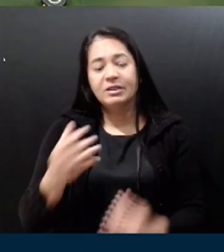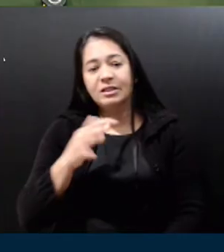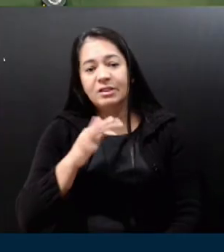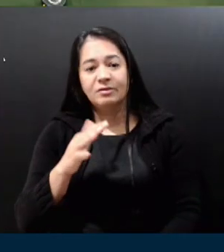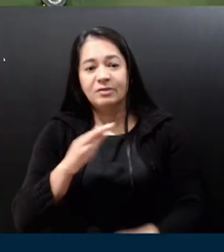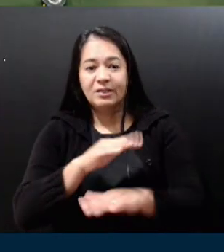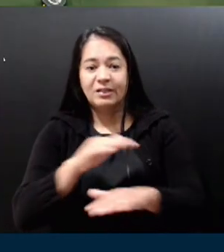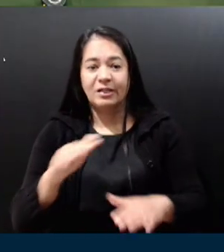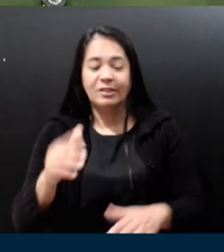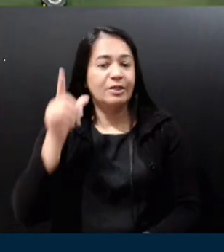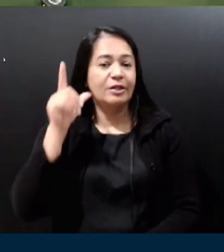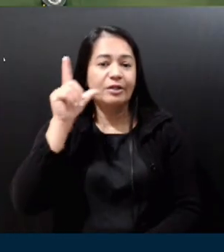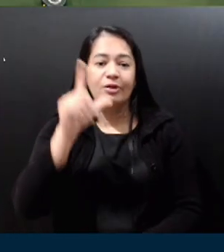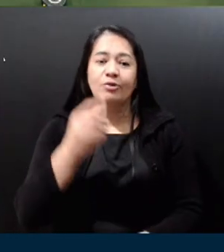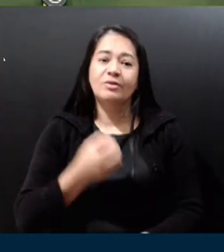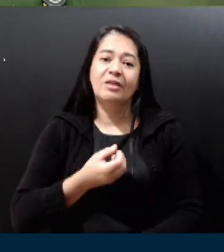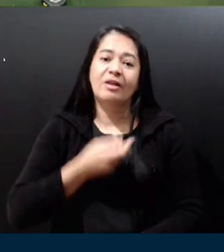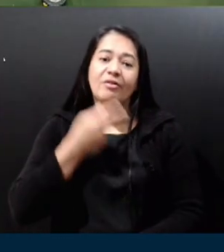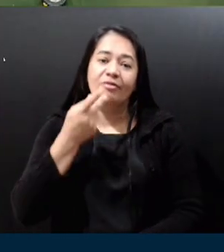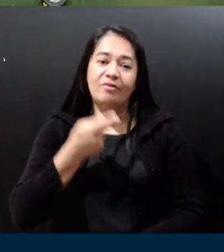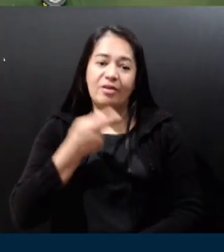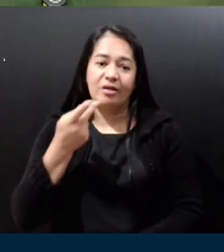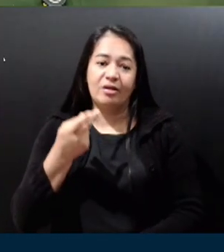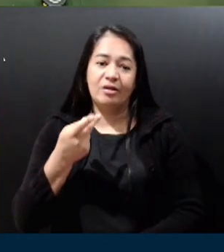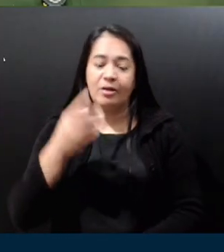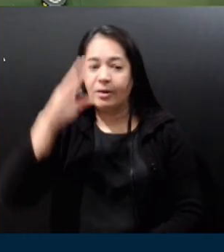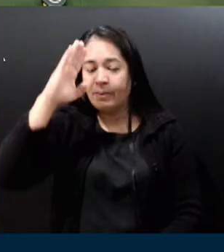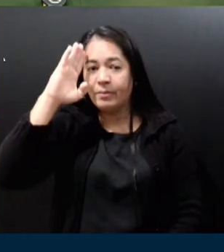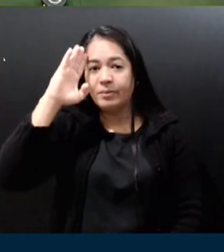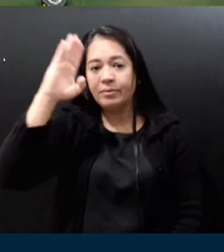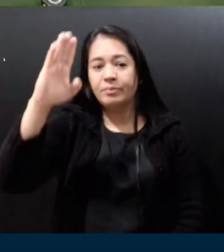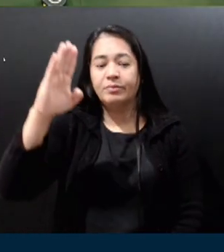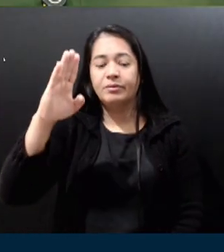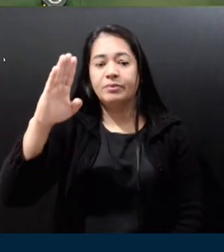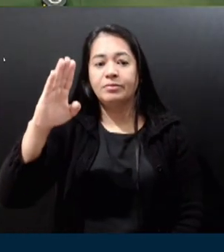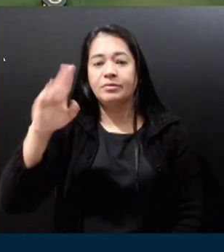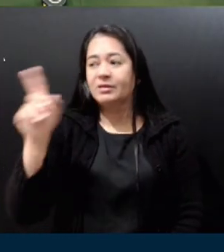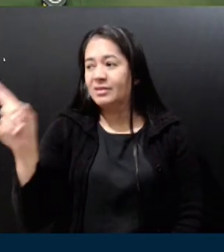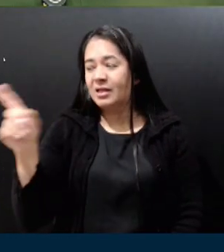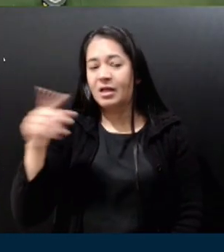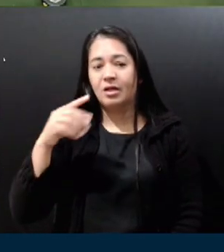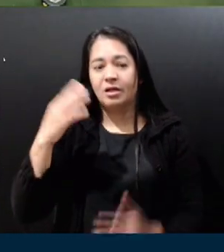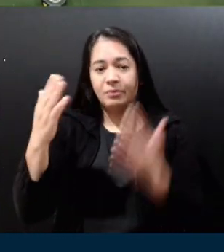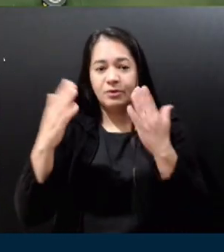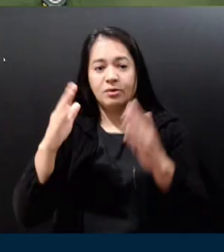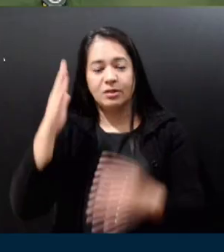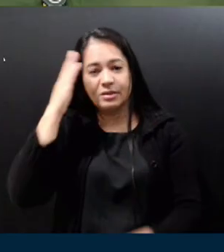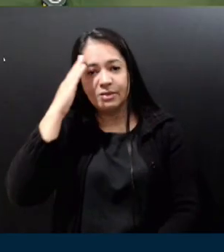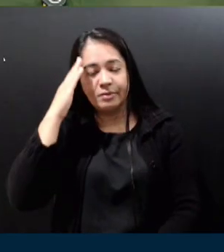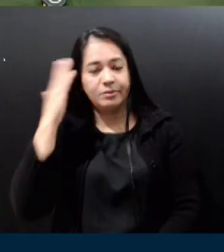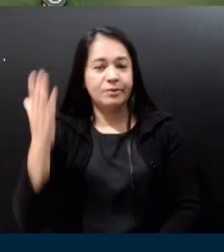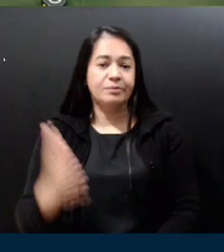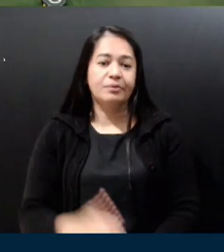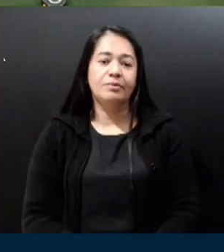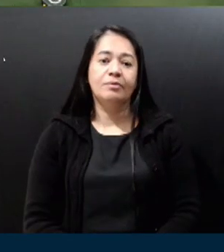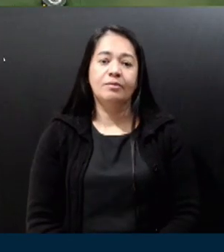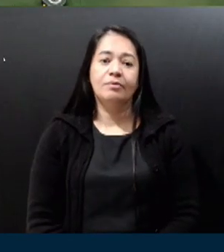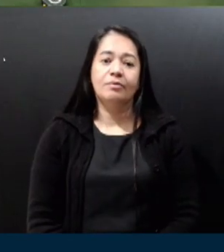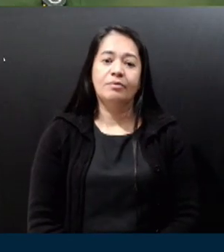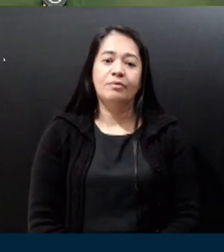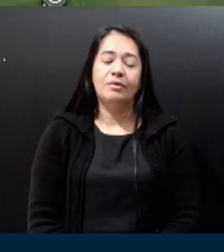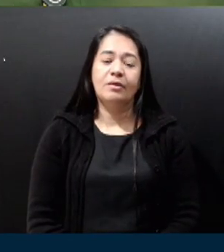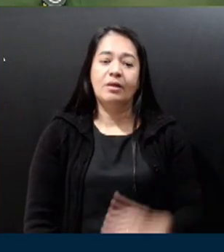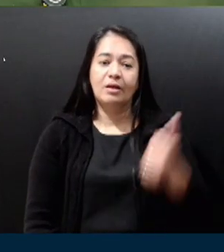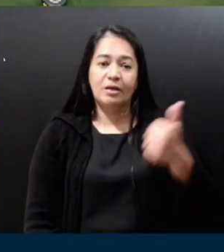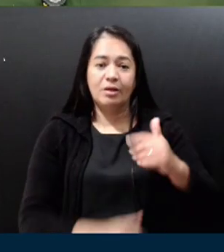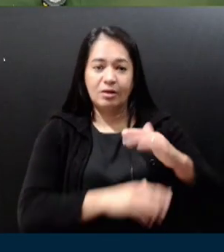falar. Principalmente a doutora que trabalha com isso vai entender na primeira infância, até os 10 anos,